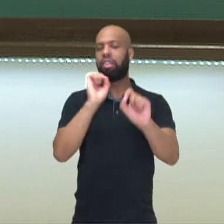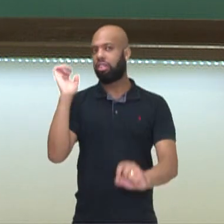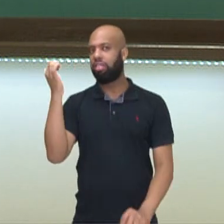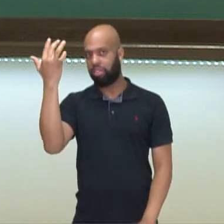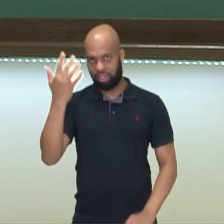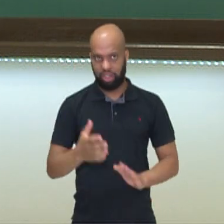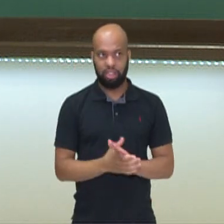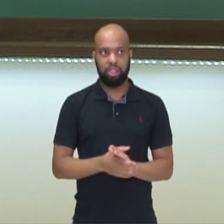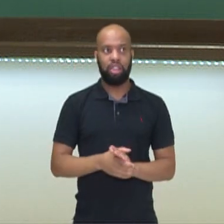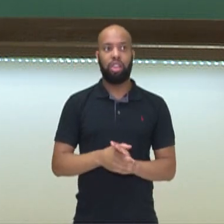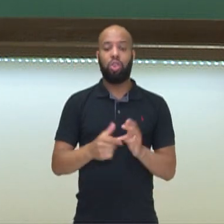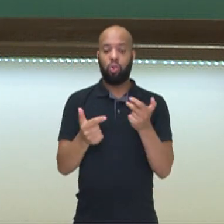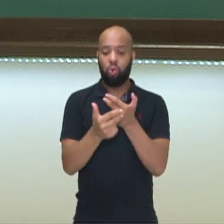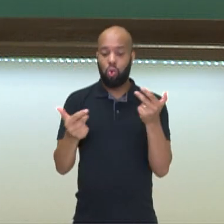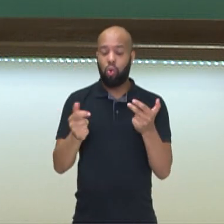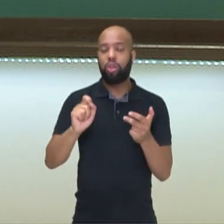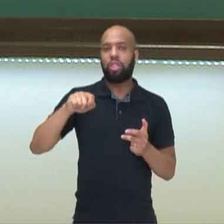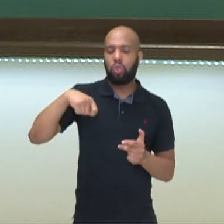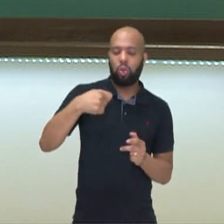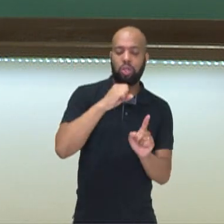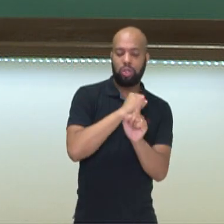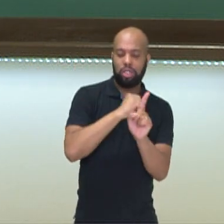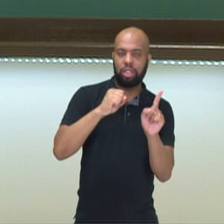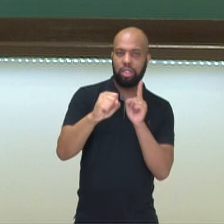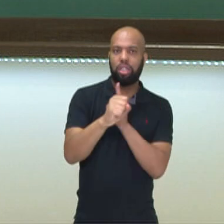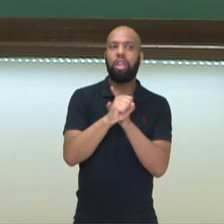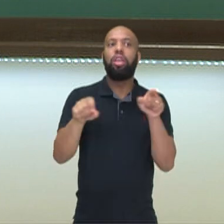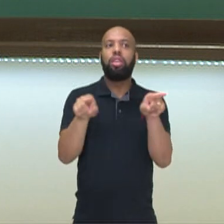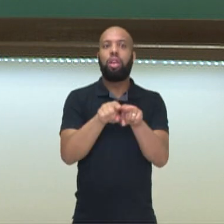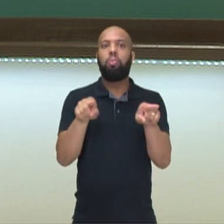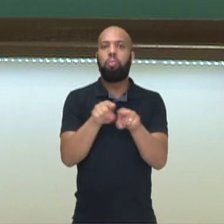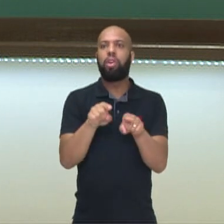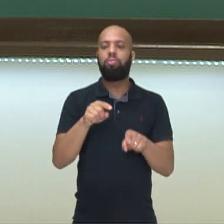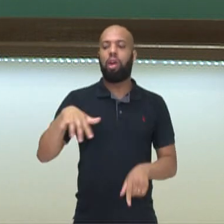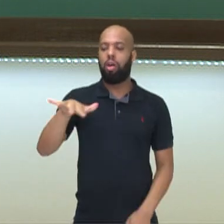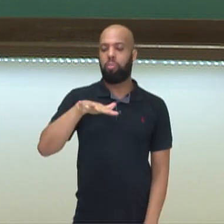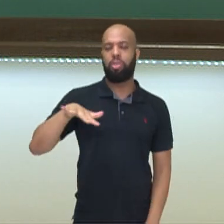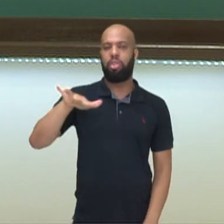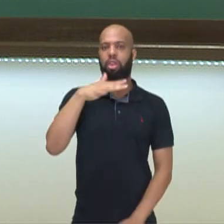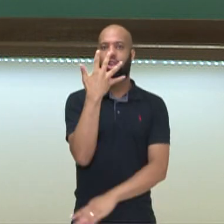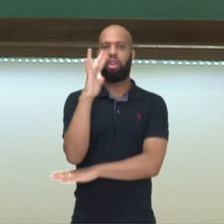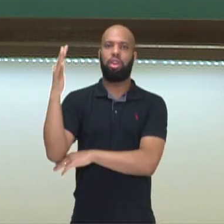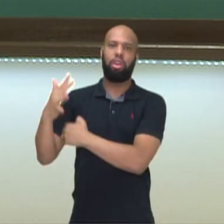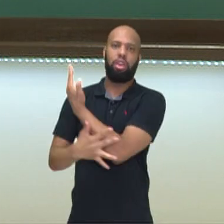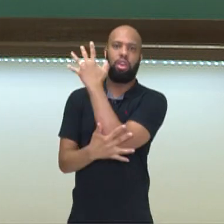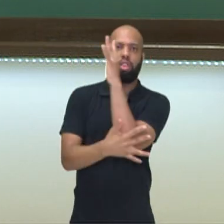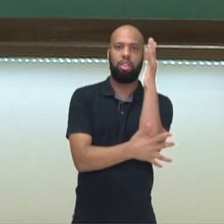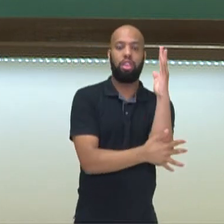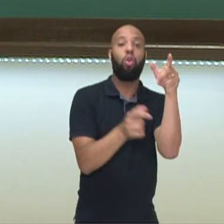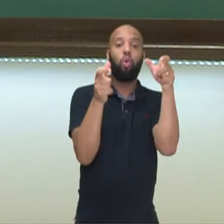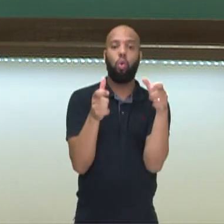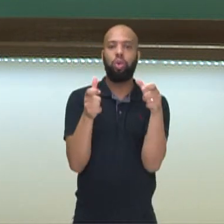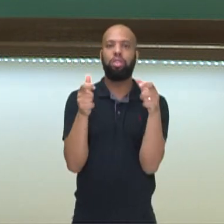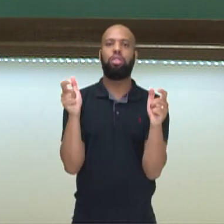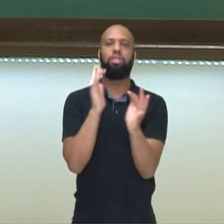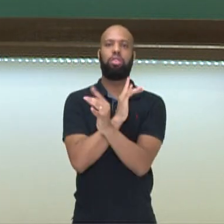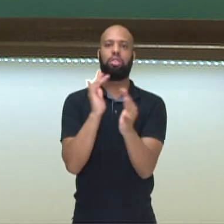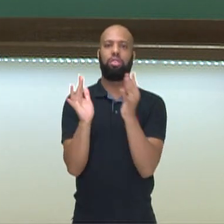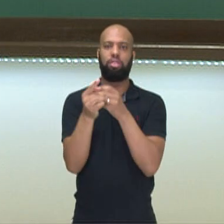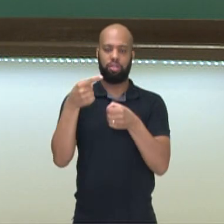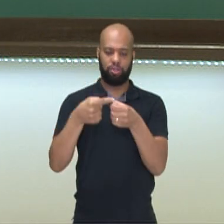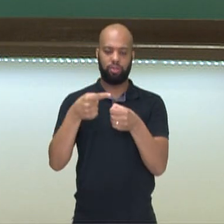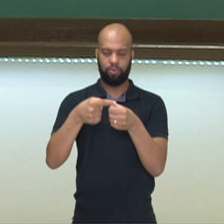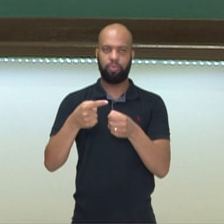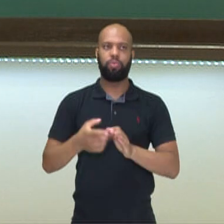acontece, né, nessas questões sociais e também ambientais aqui em relação ao espaço urbano. Vamos